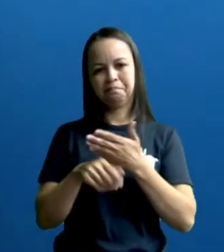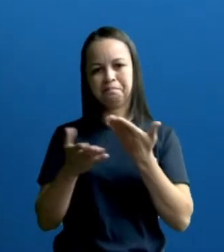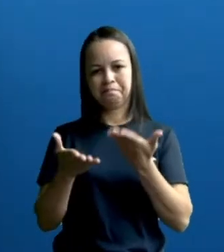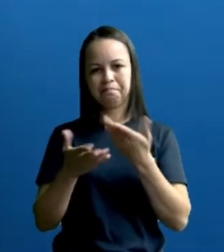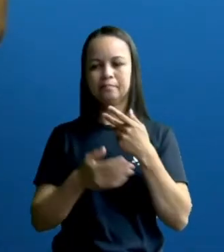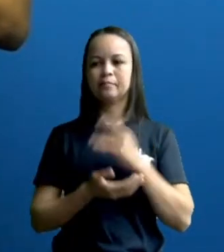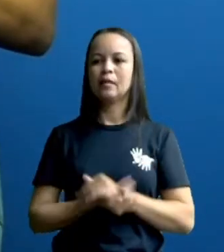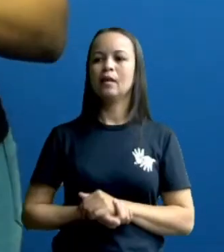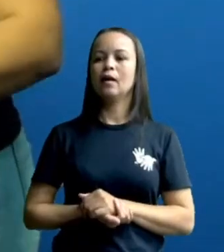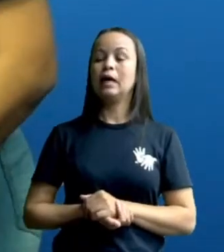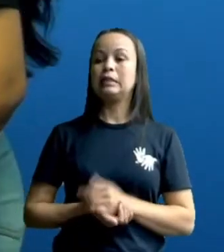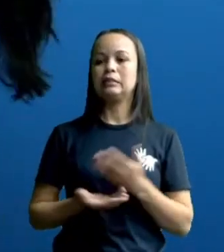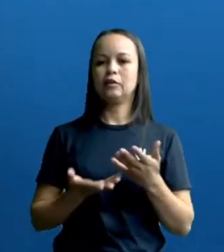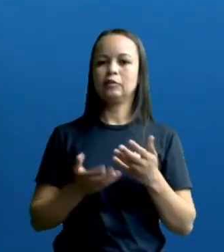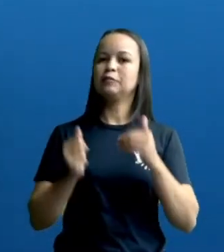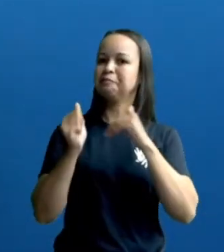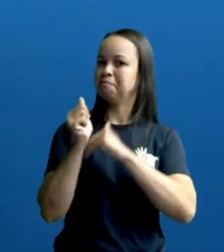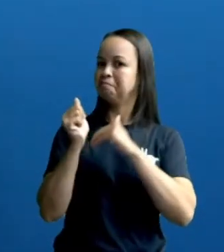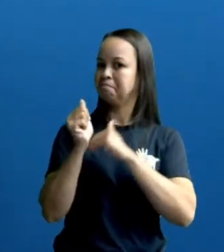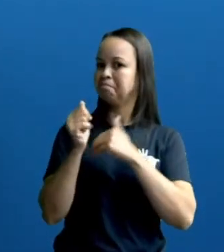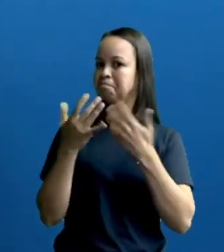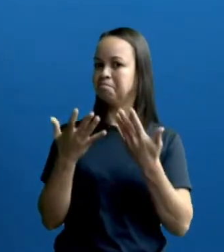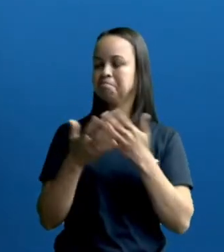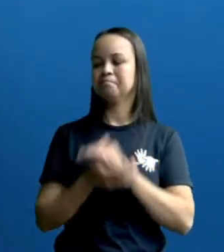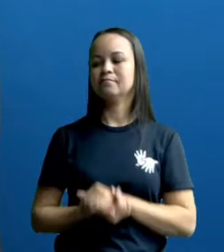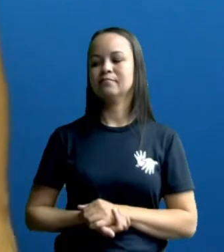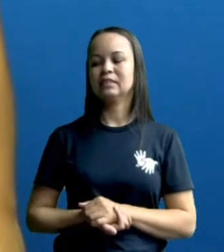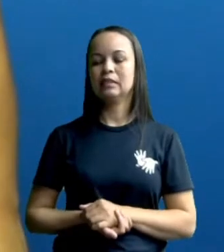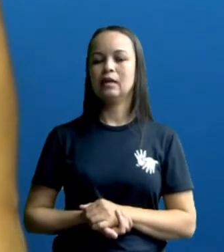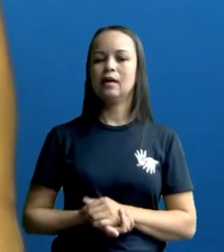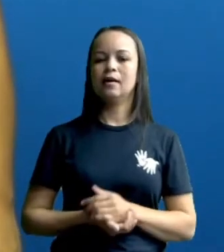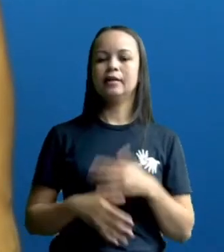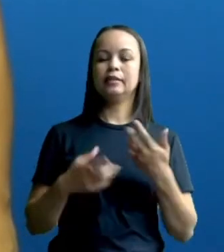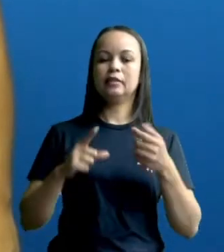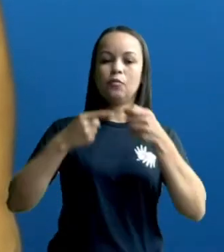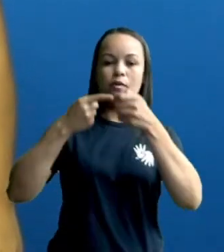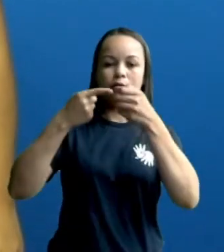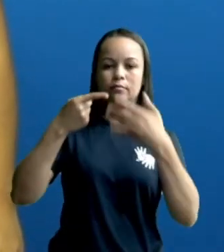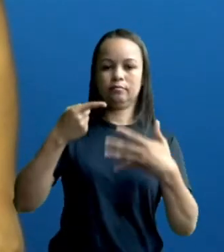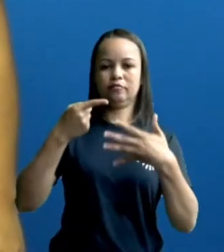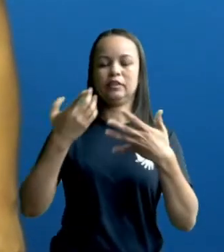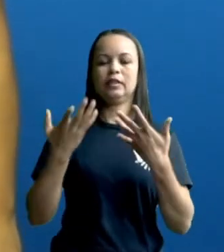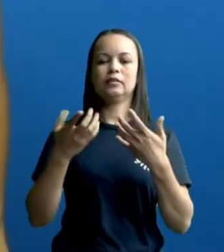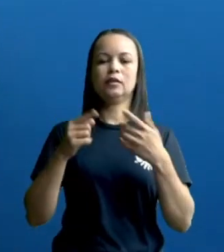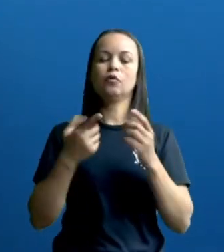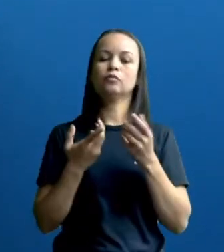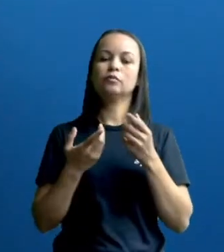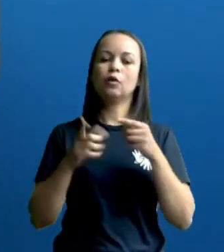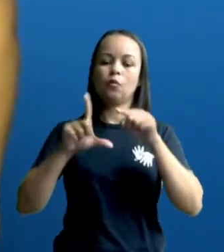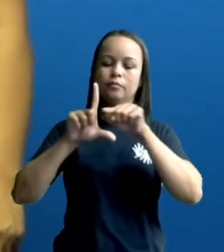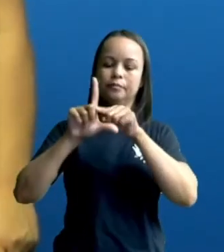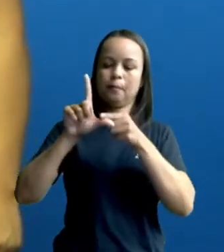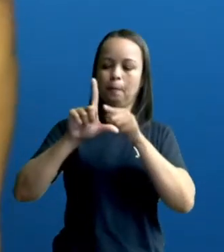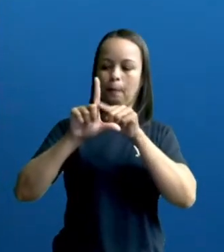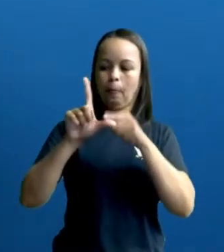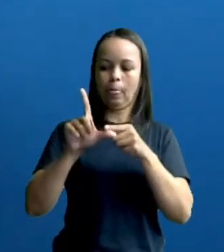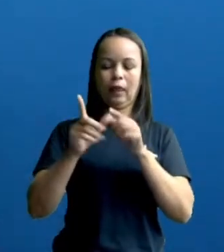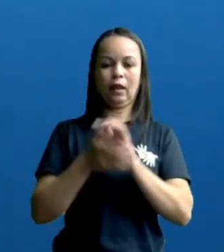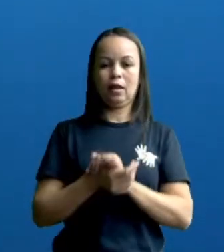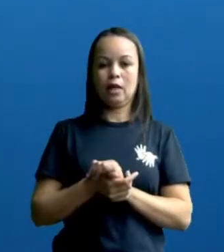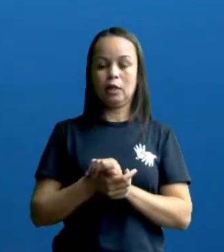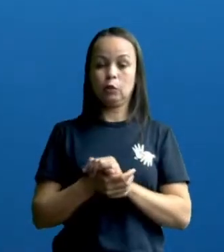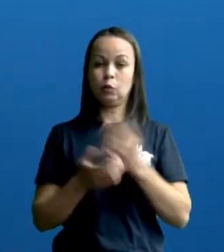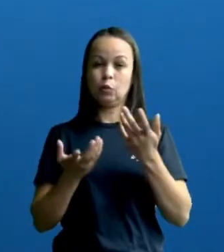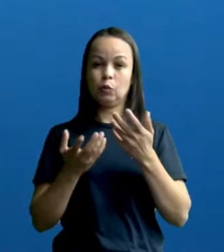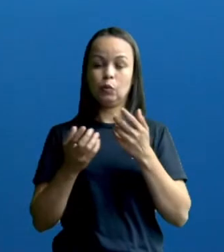tá? Esse foi um segredo. Então, a classificação de acordo com os ângulos. O triângulo,